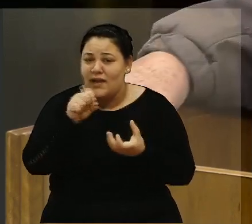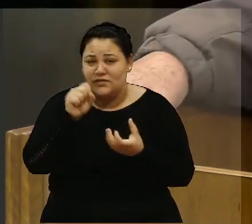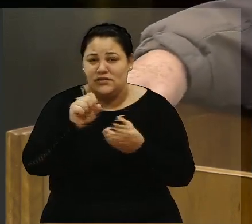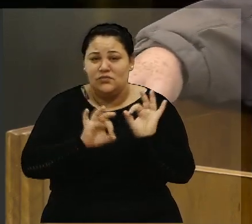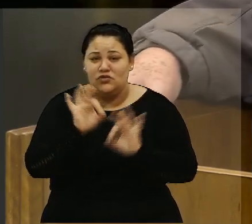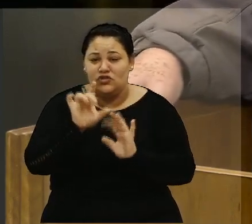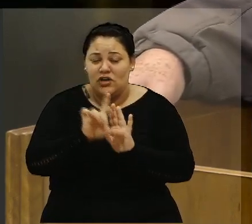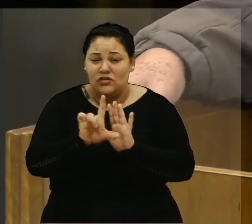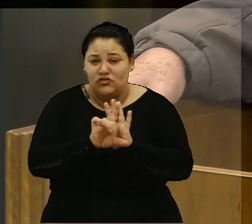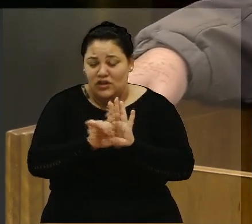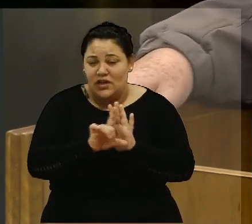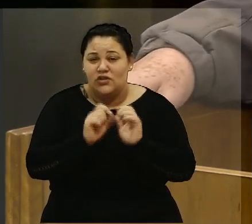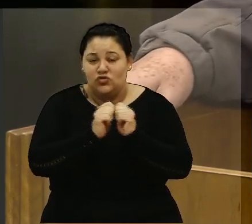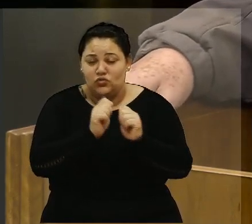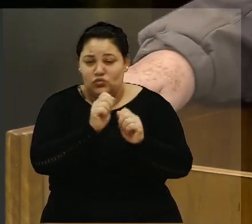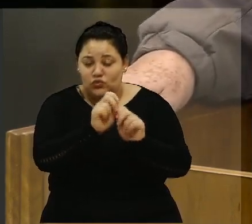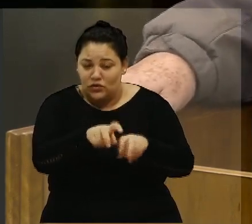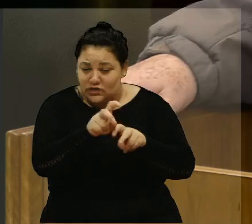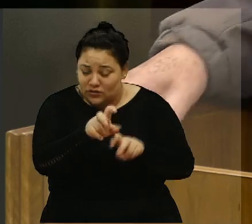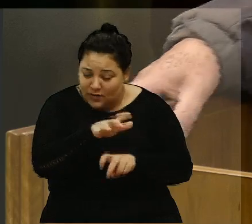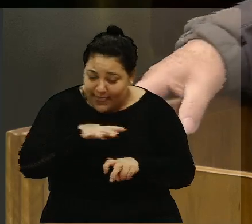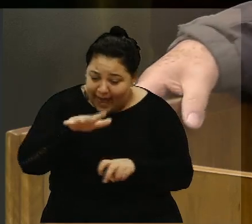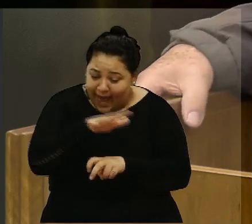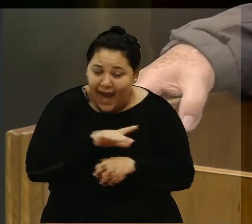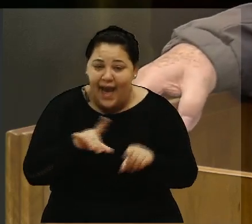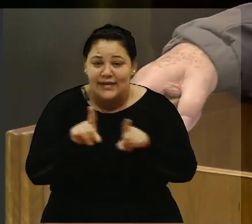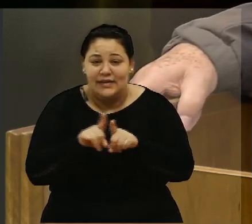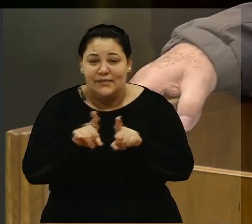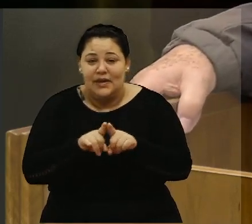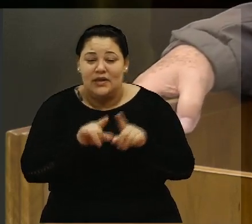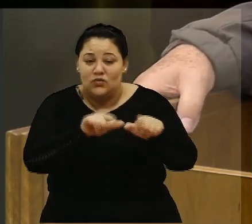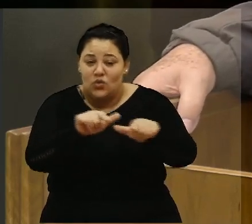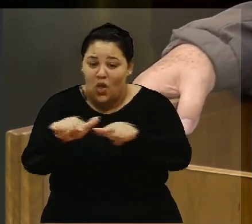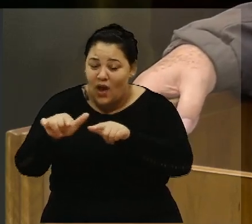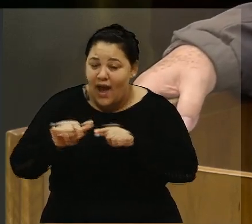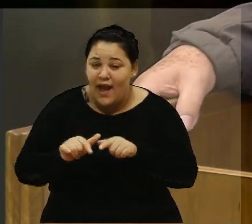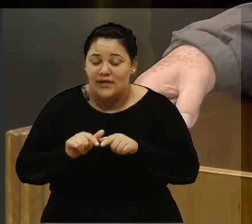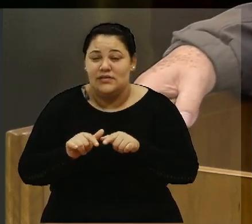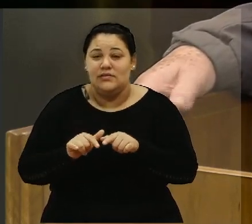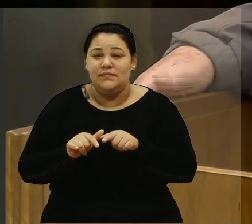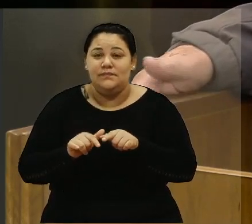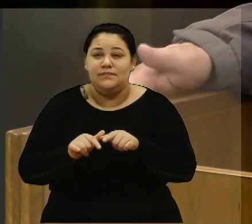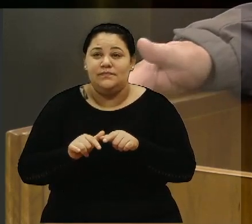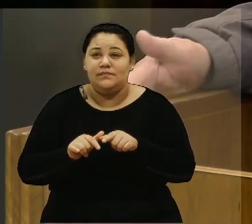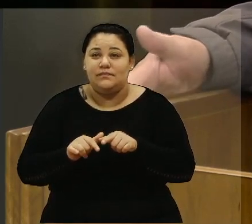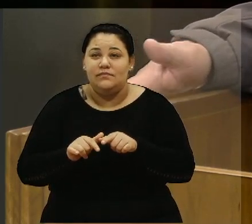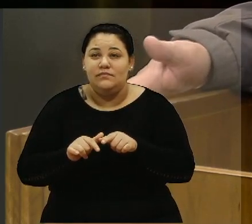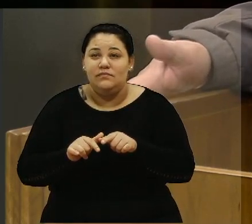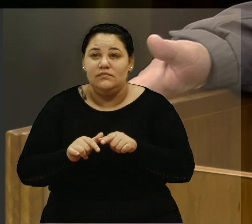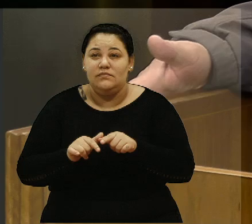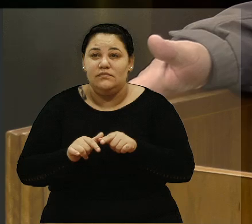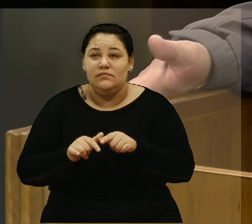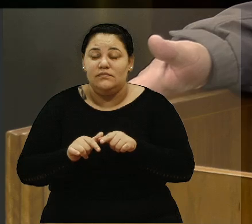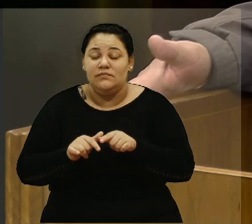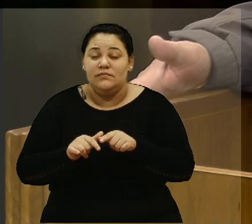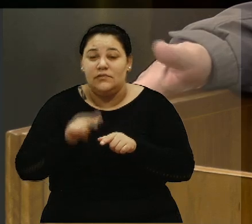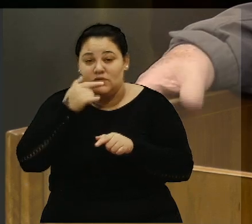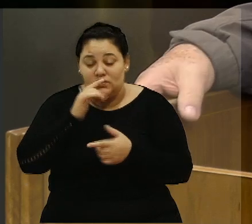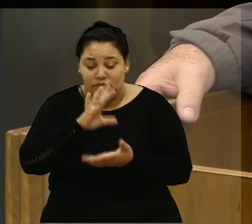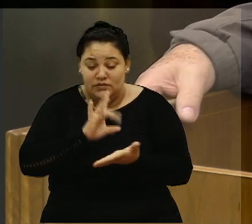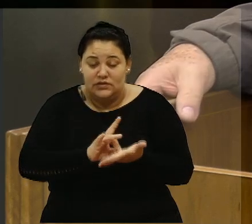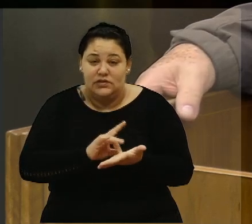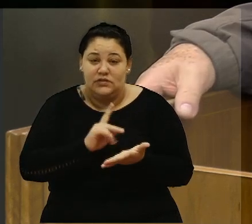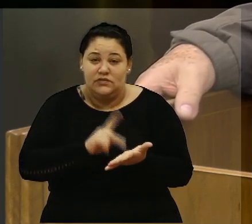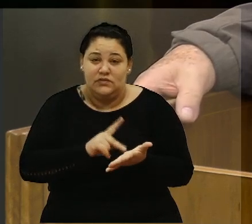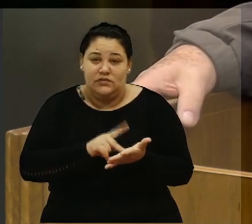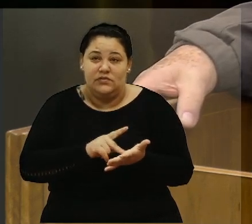os agricultores, com os proprietários de áreas em bacia de captação, para que isso seja efetivado de